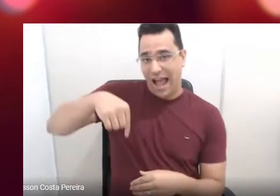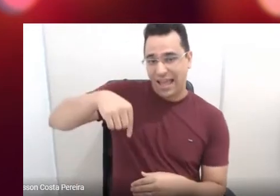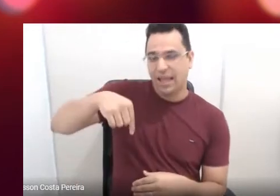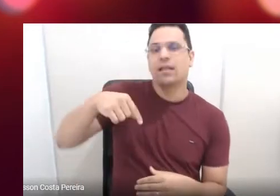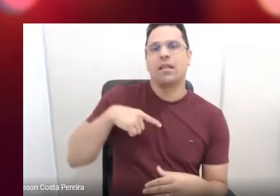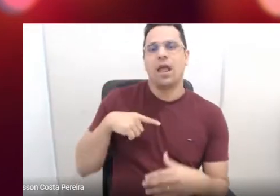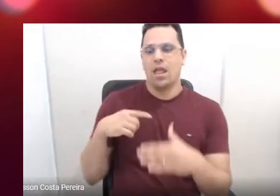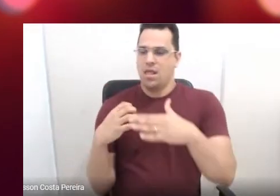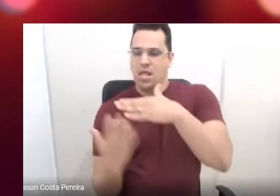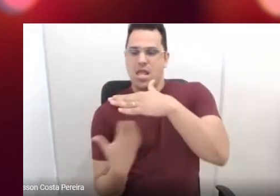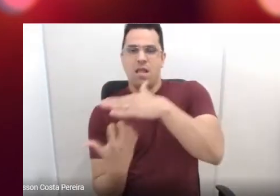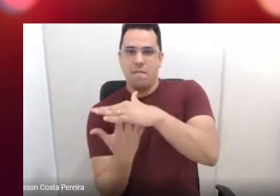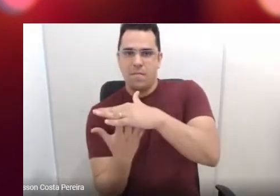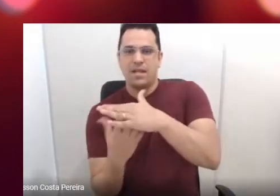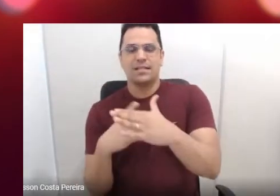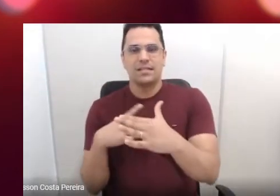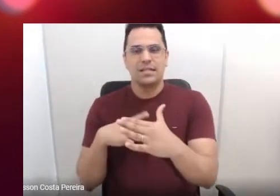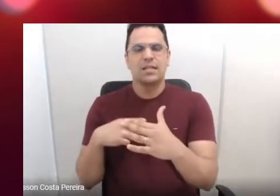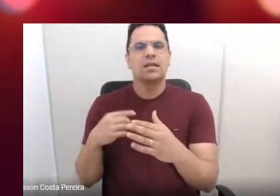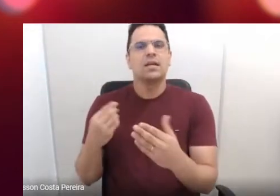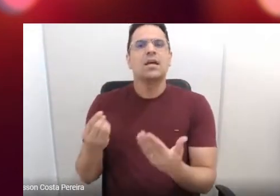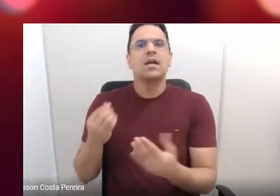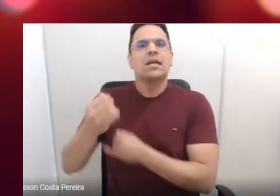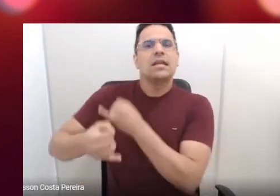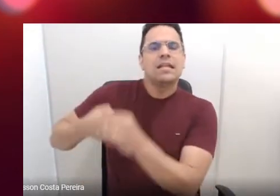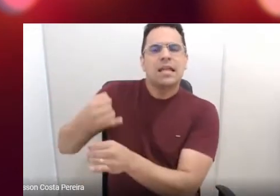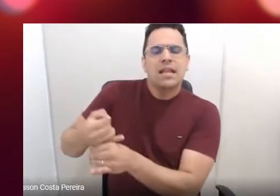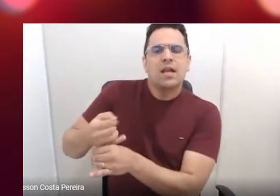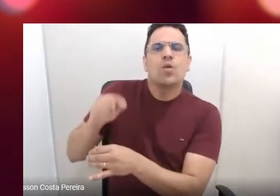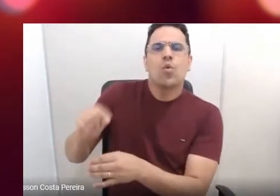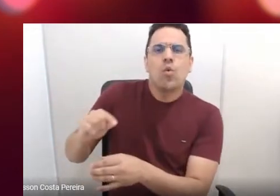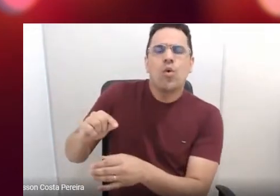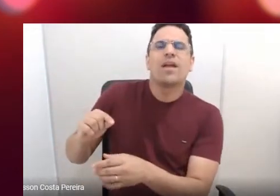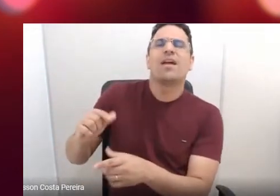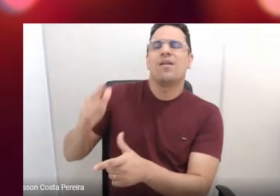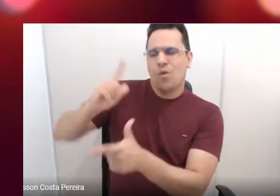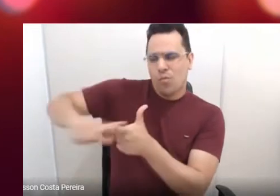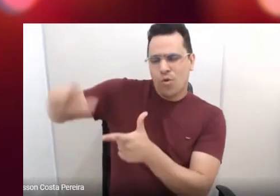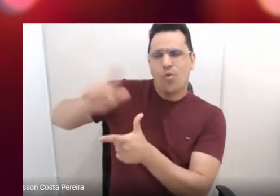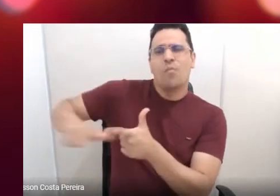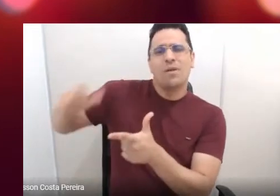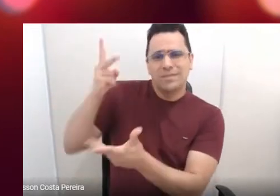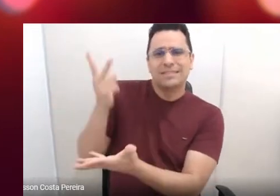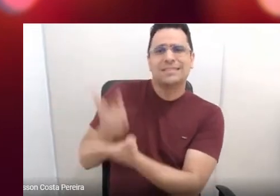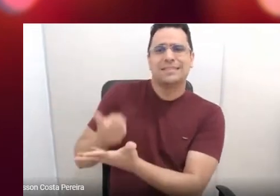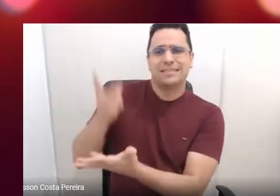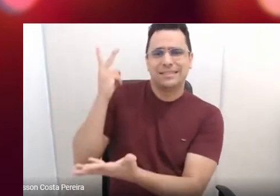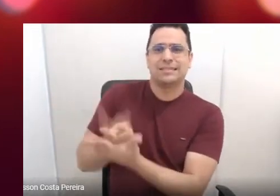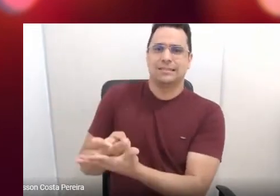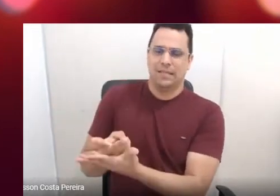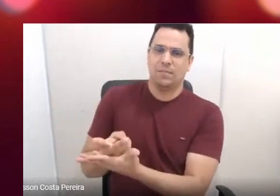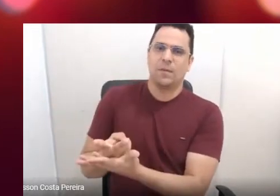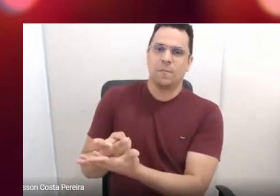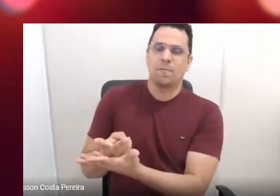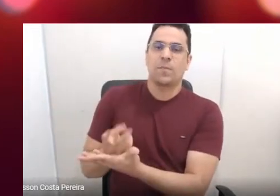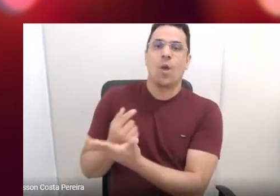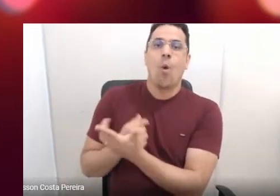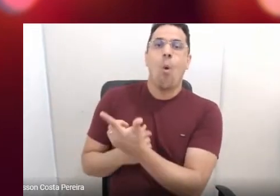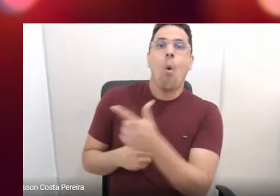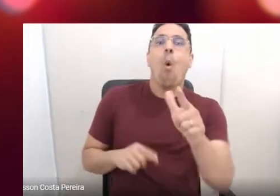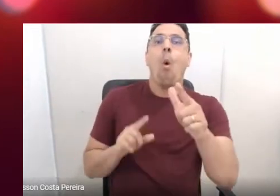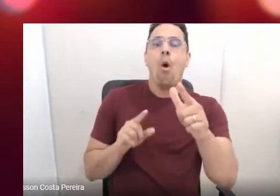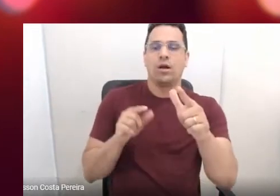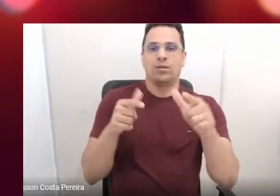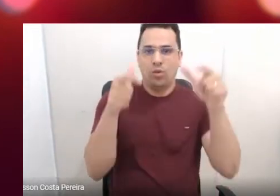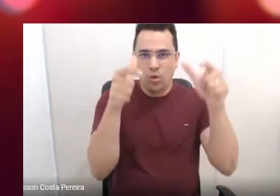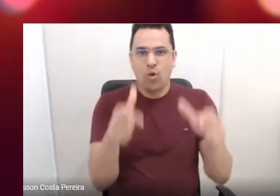de serviço, ela tem o serviço descontinuado de forma constante. E em conversa com os colegas das outras